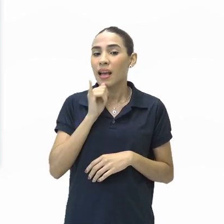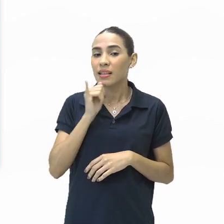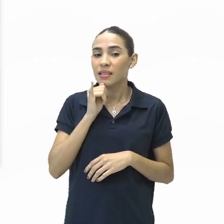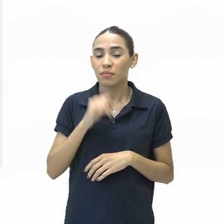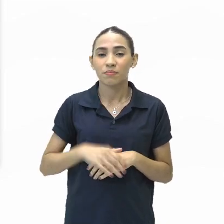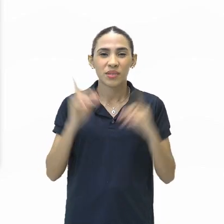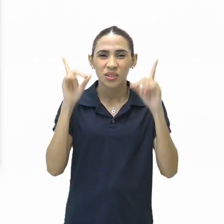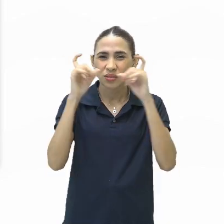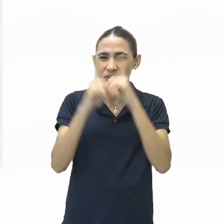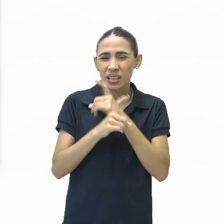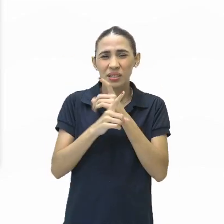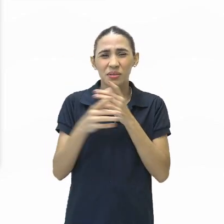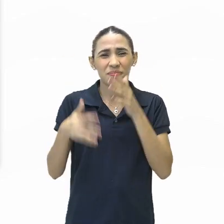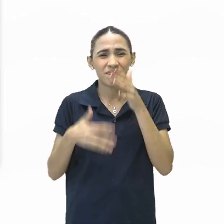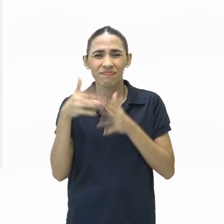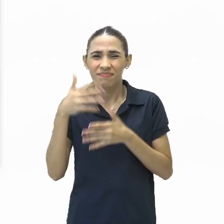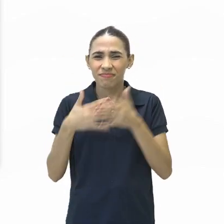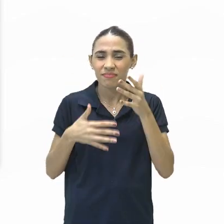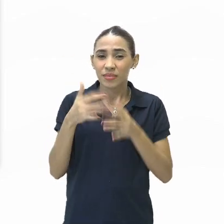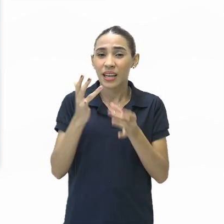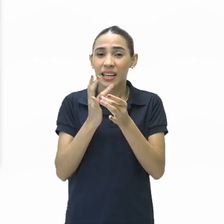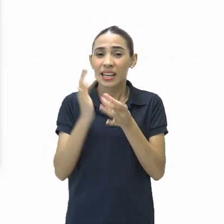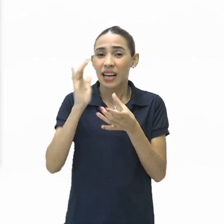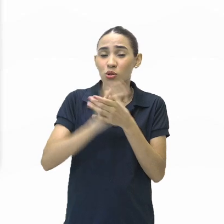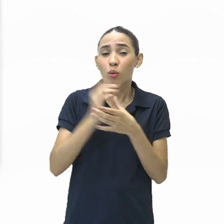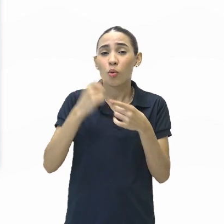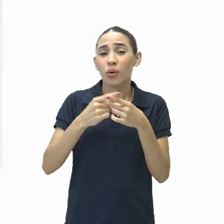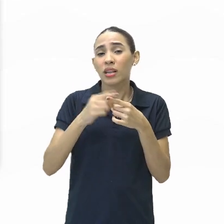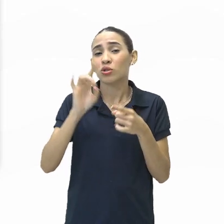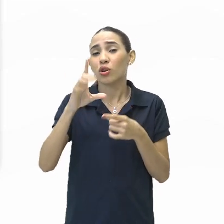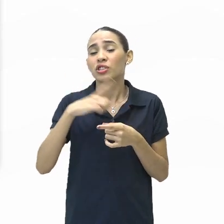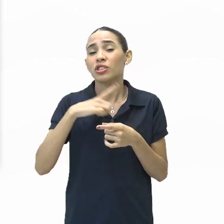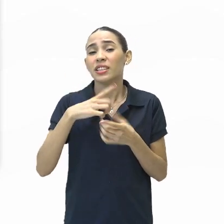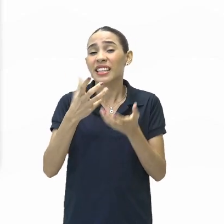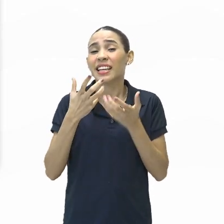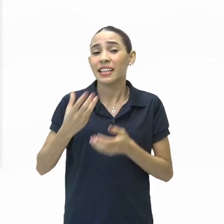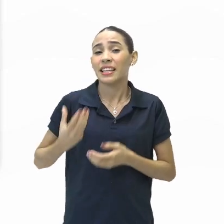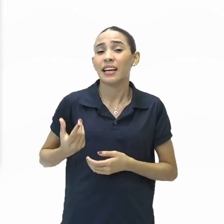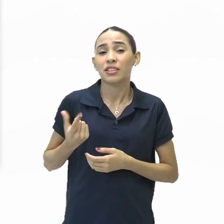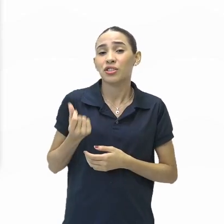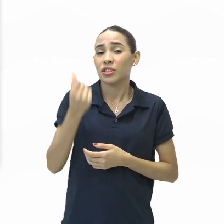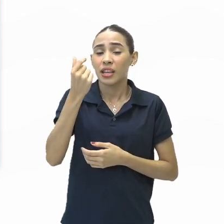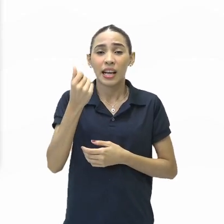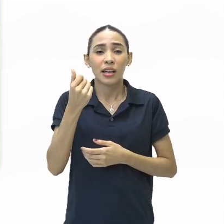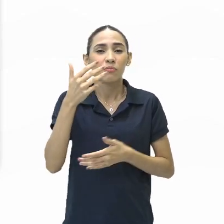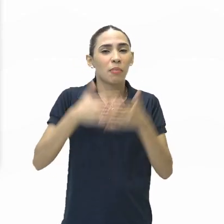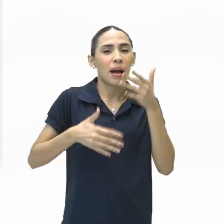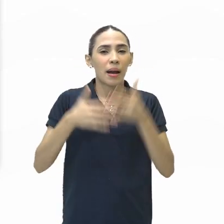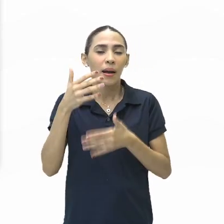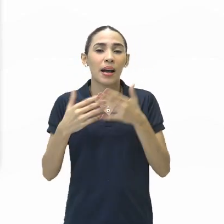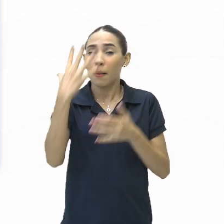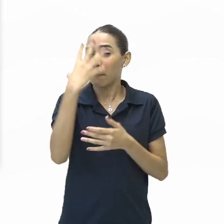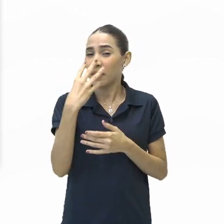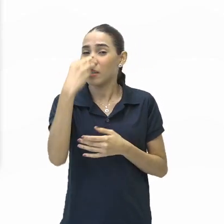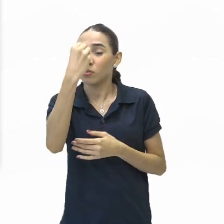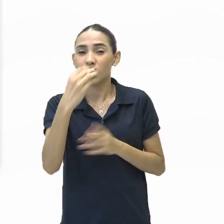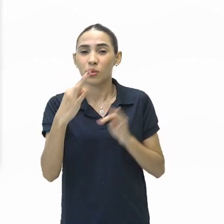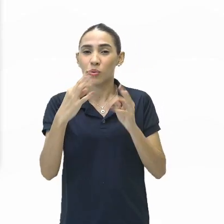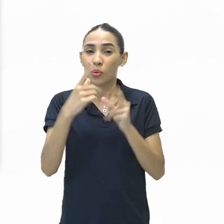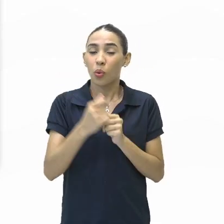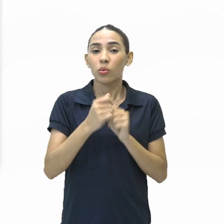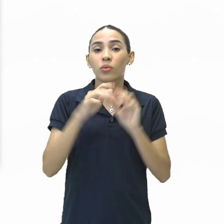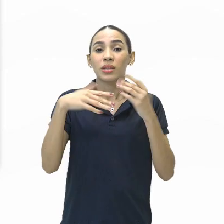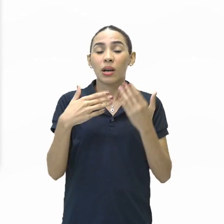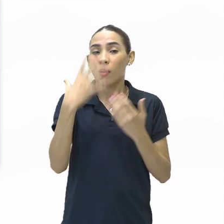uma mulher complicada. Casou somente por interesse, era dissimulada, ela gostava de seduzir todos, então ela era vista